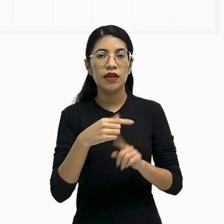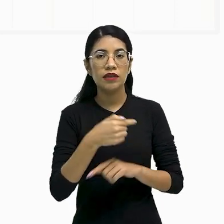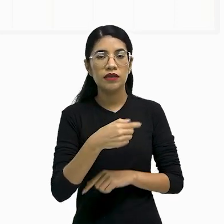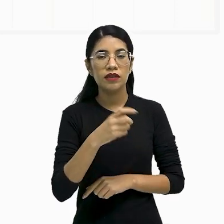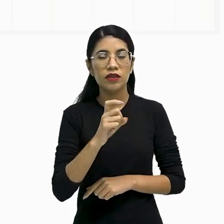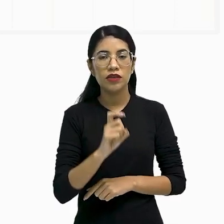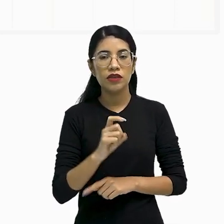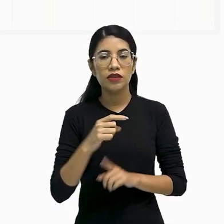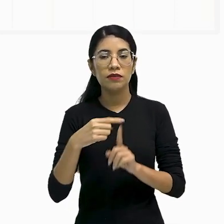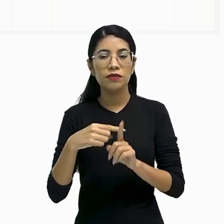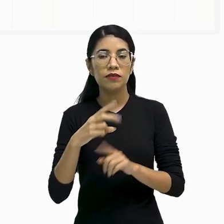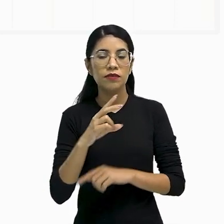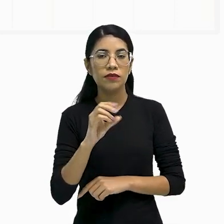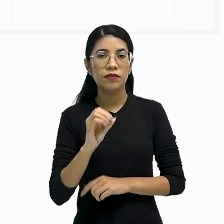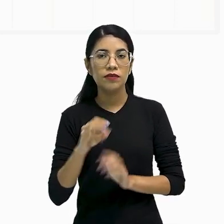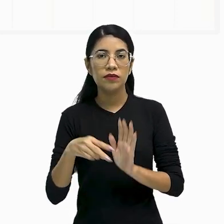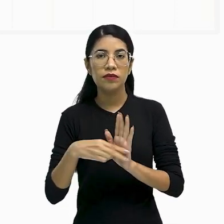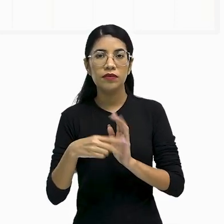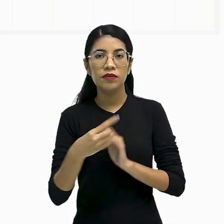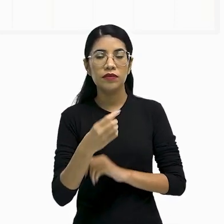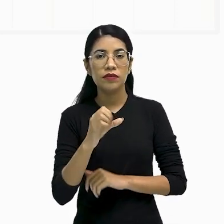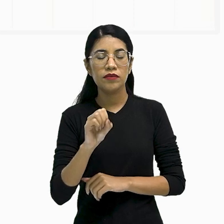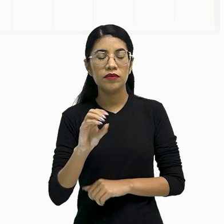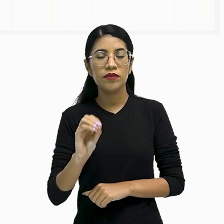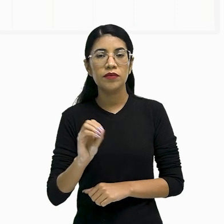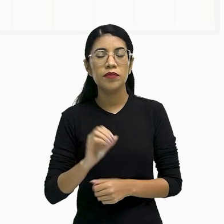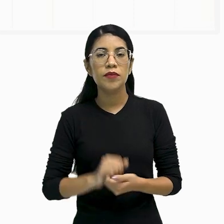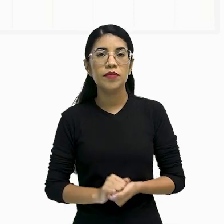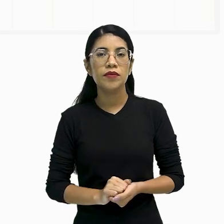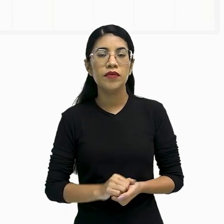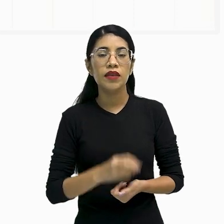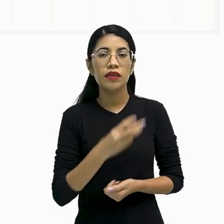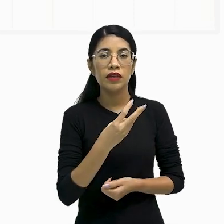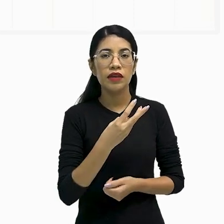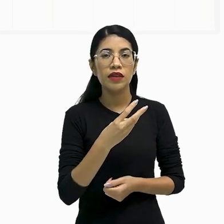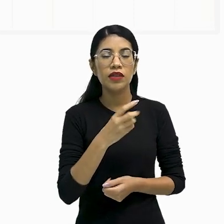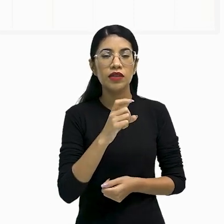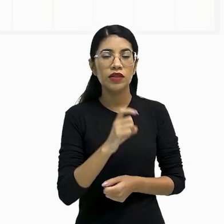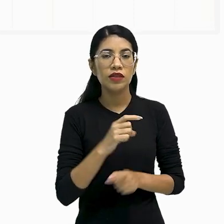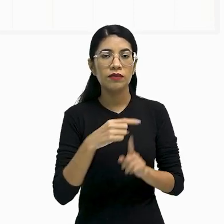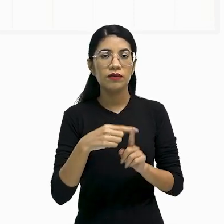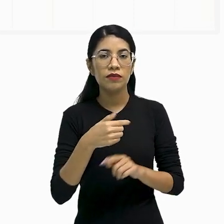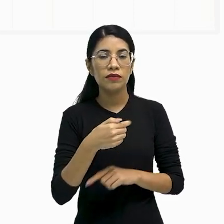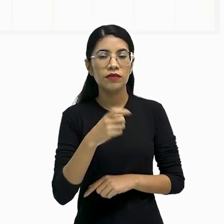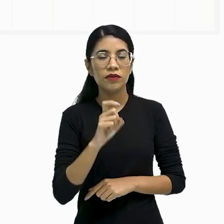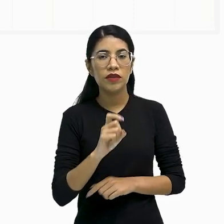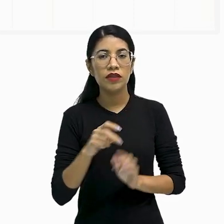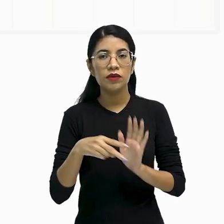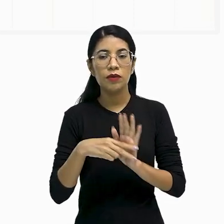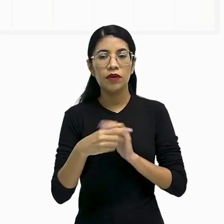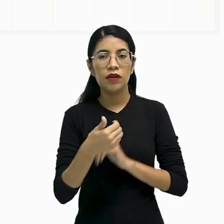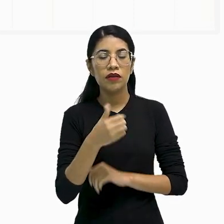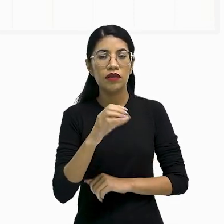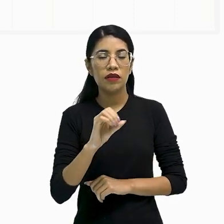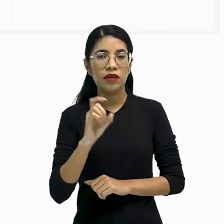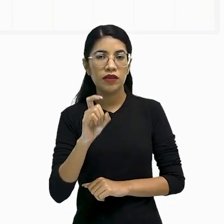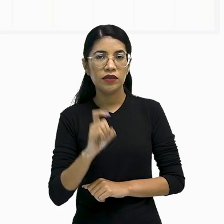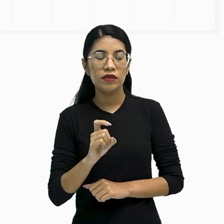mais 50 igual a 180. 3x mais 7x é igual a 10x. Aí